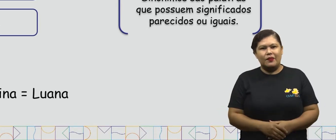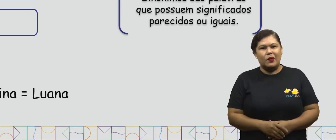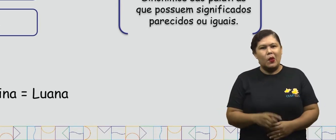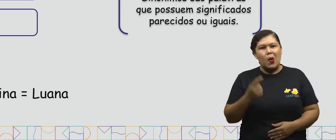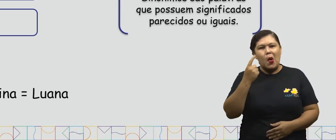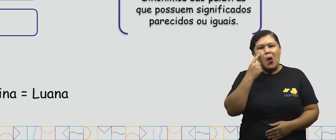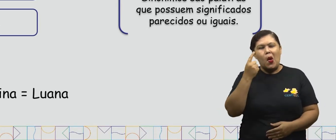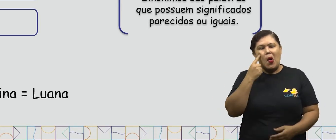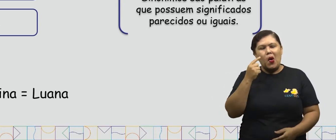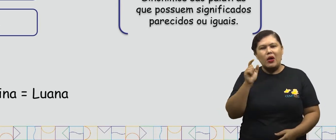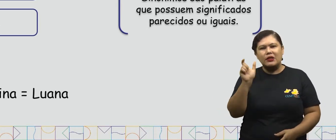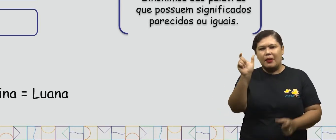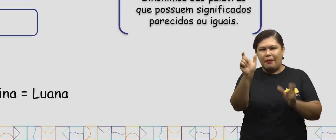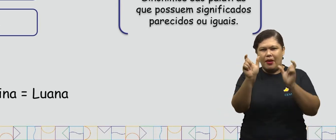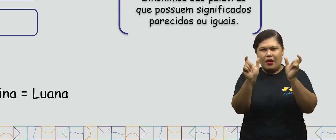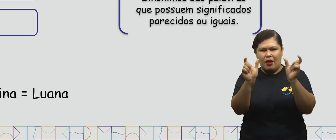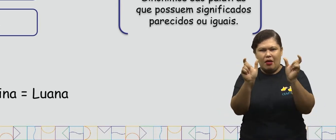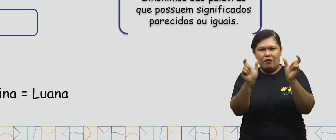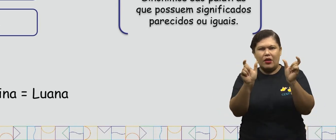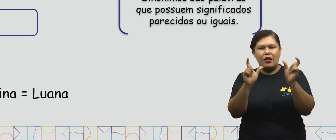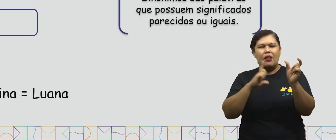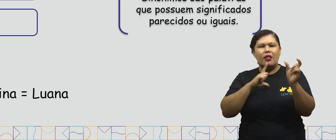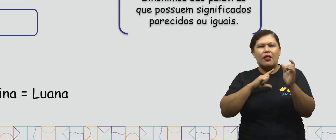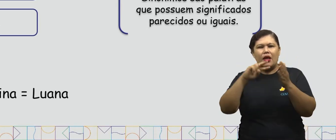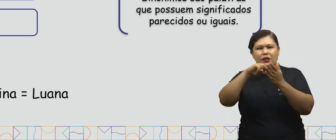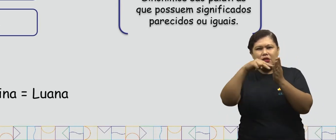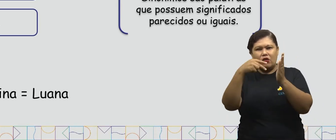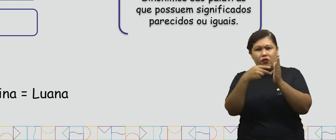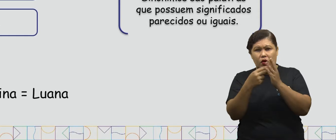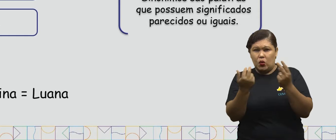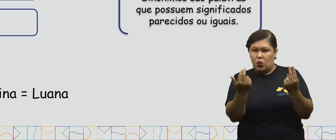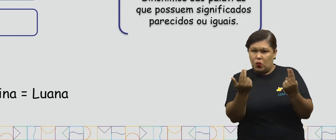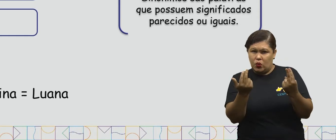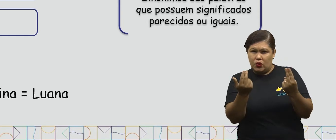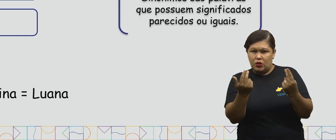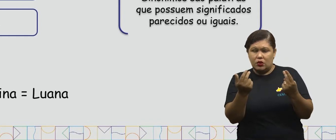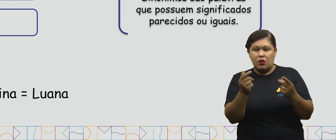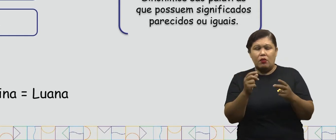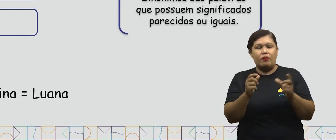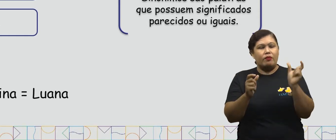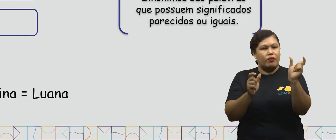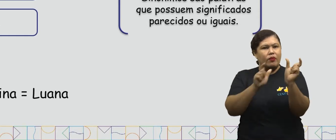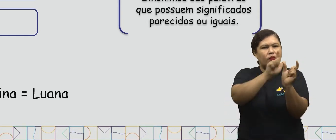como são palavras com significados parecidos. Usar a palavra